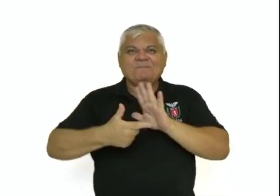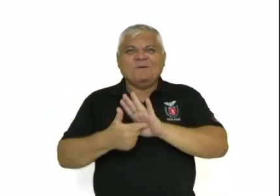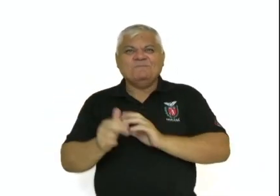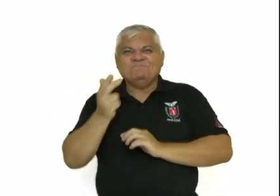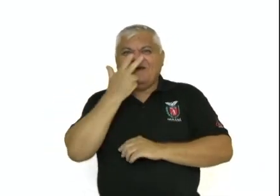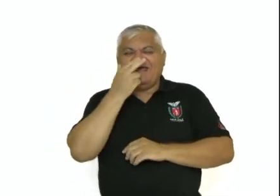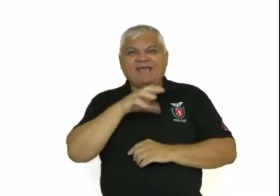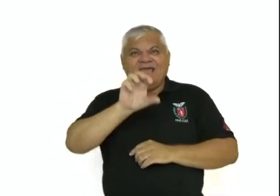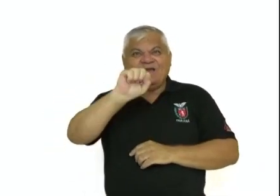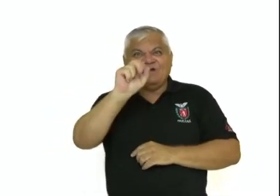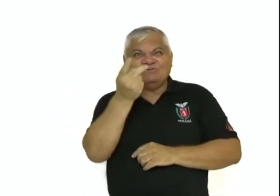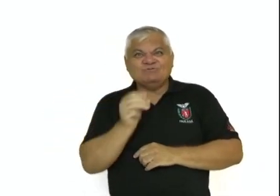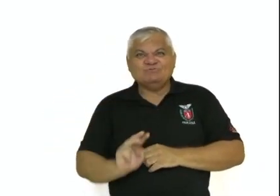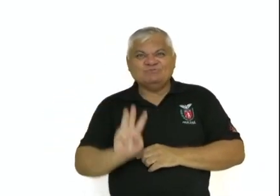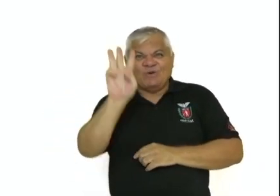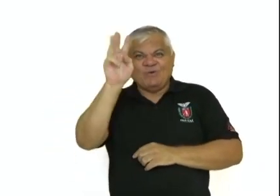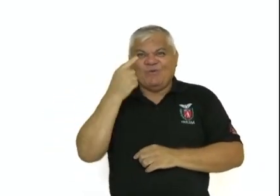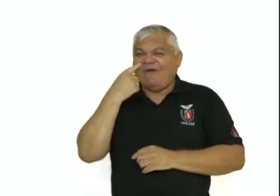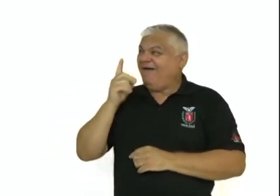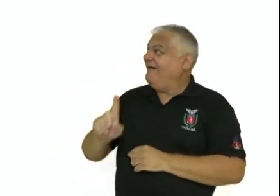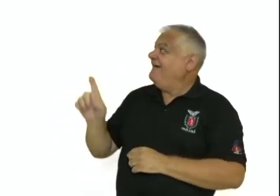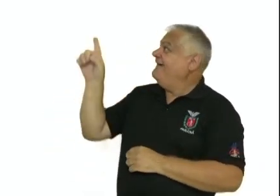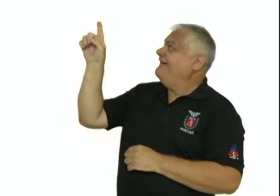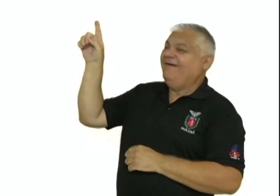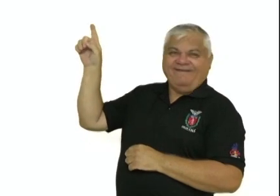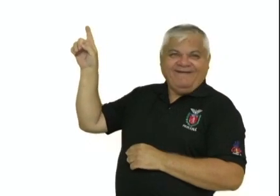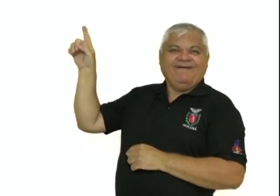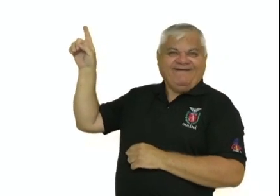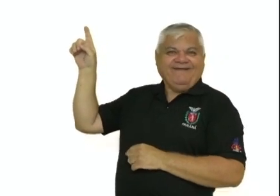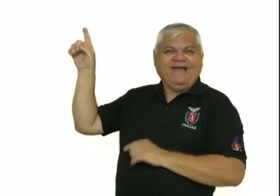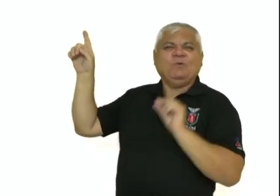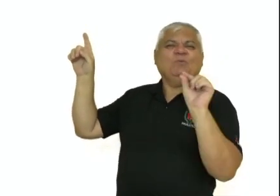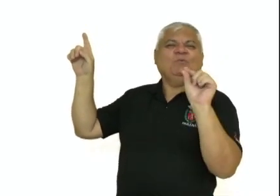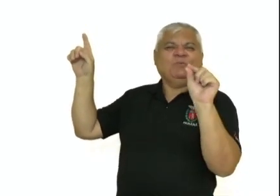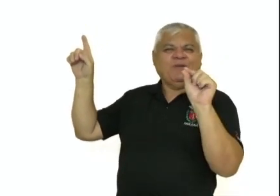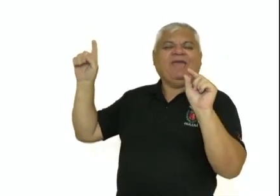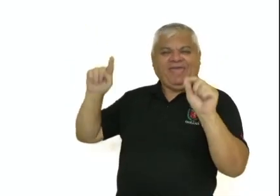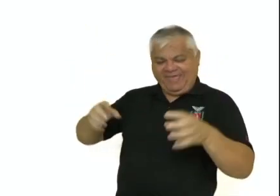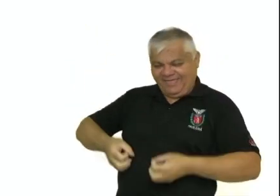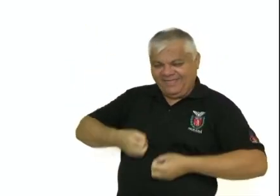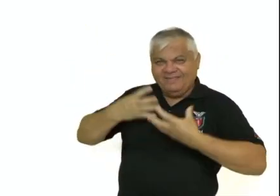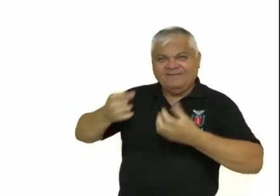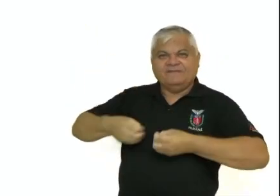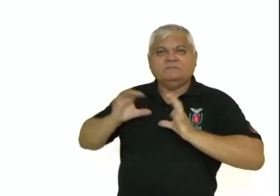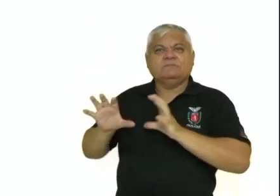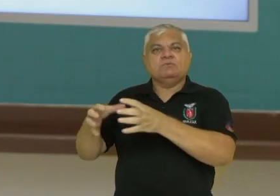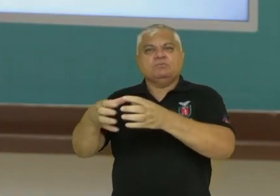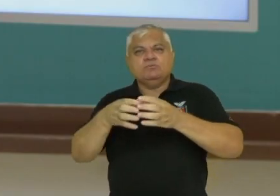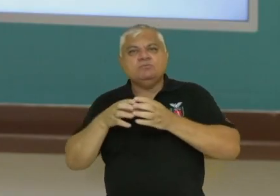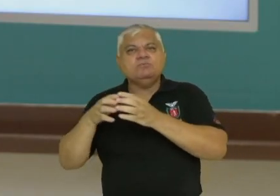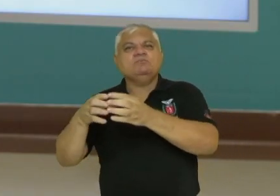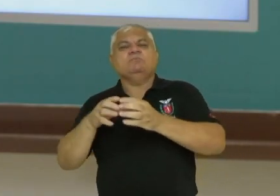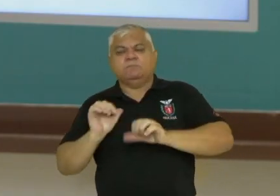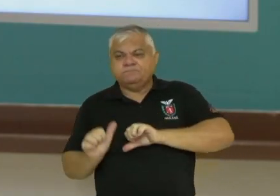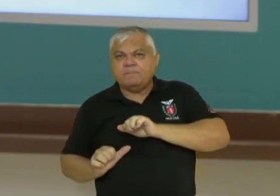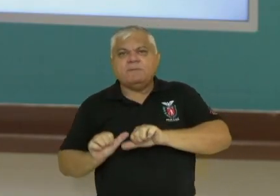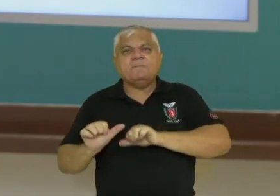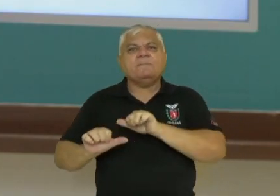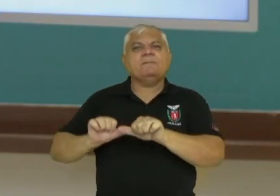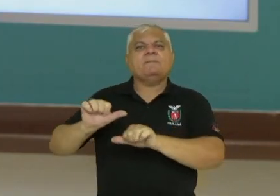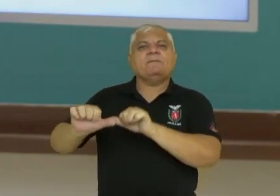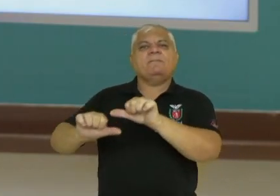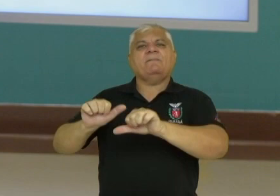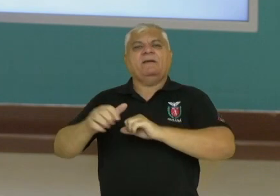nós conseguimos ver na imagem aqui, vem de um crescimento dessa expressão coletiva, se transformando, né,